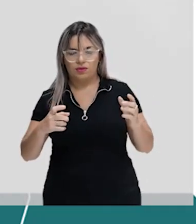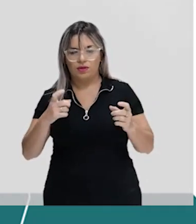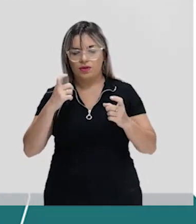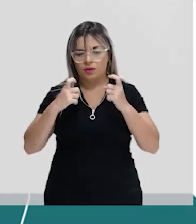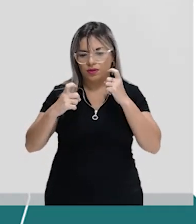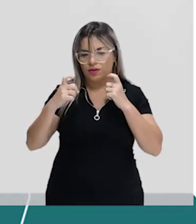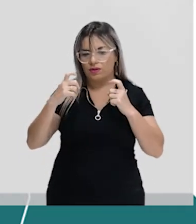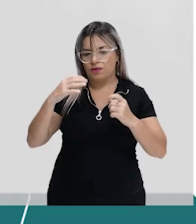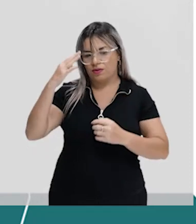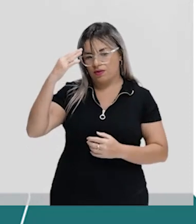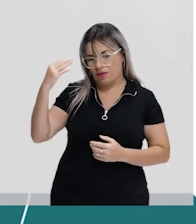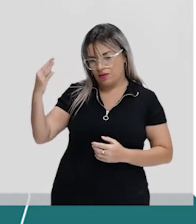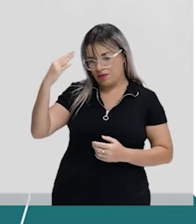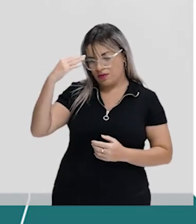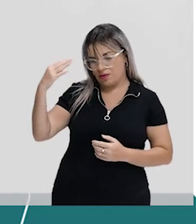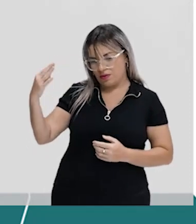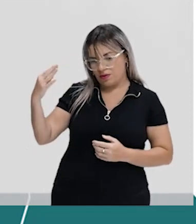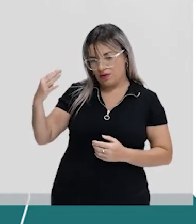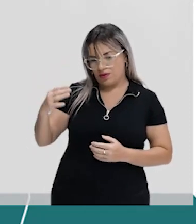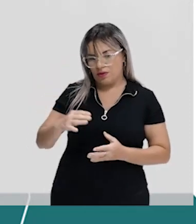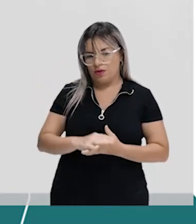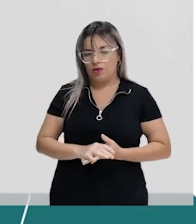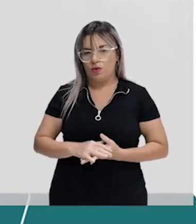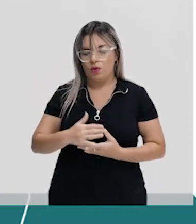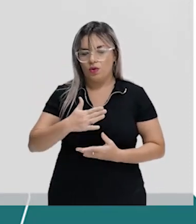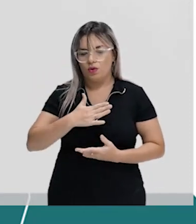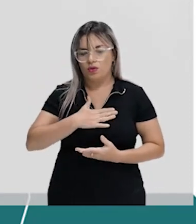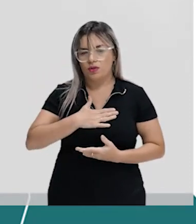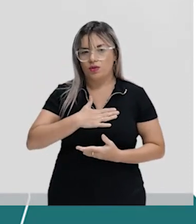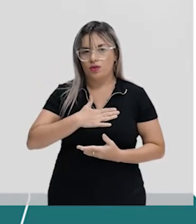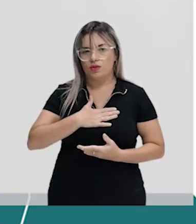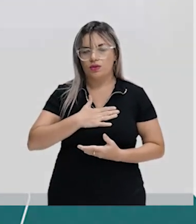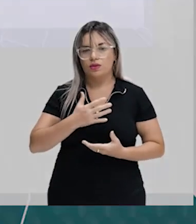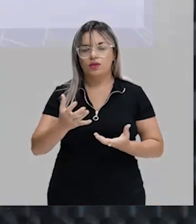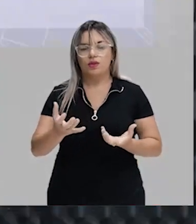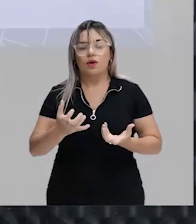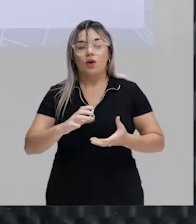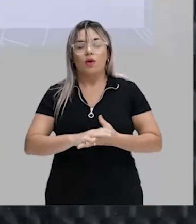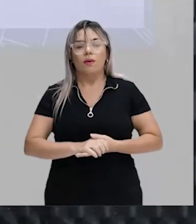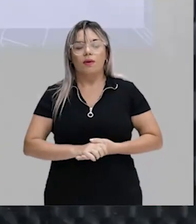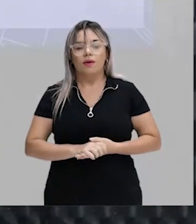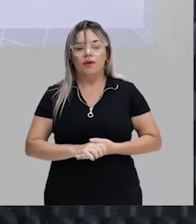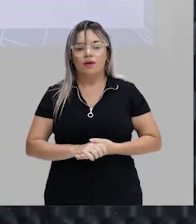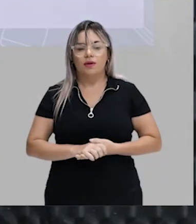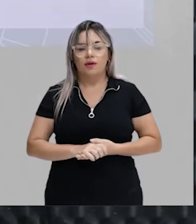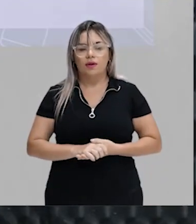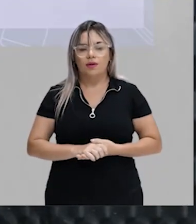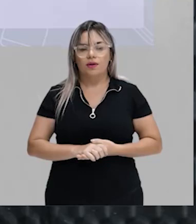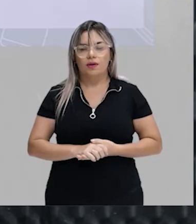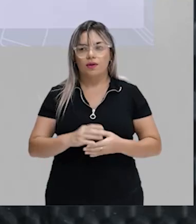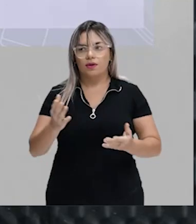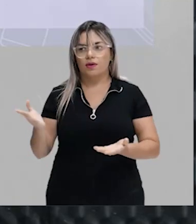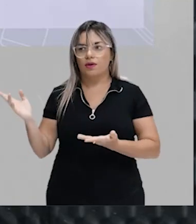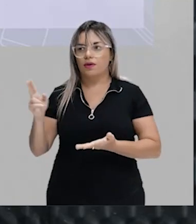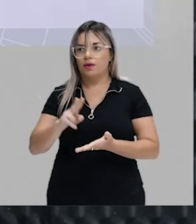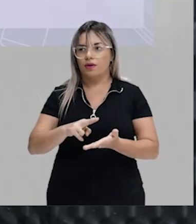chamamos fama, o fraudulento gosto que se atiça. Então, olha só,